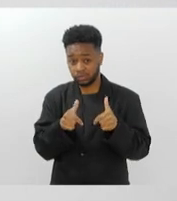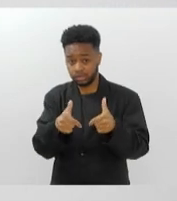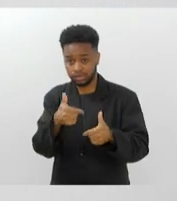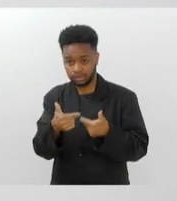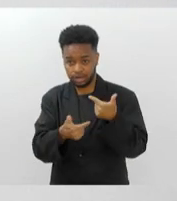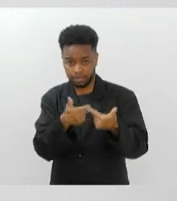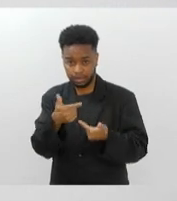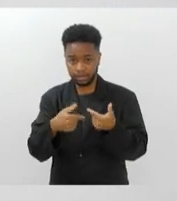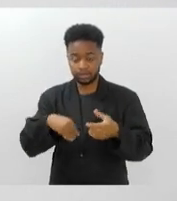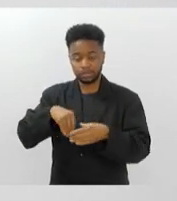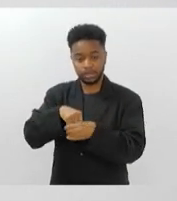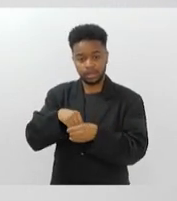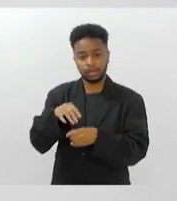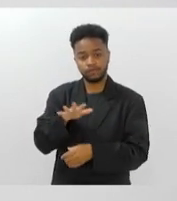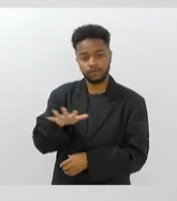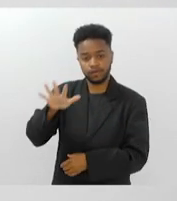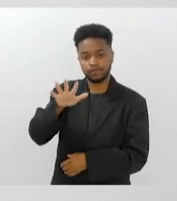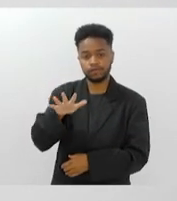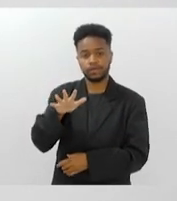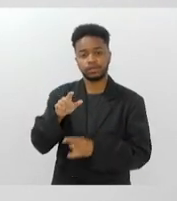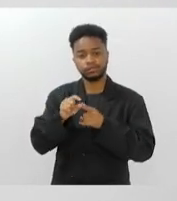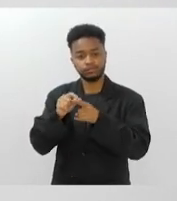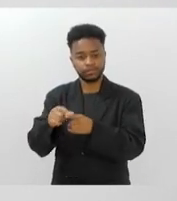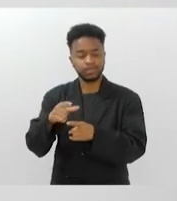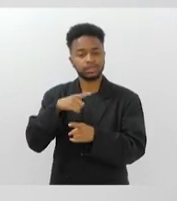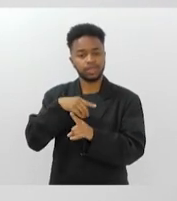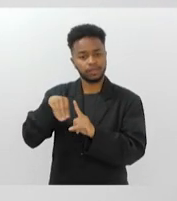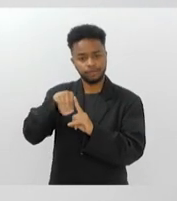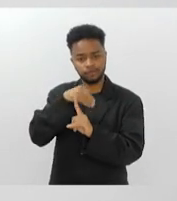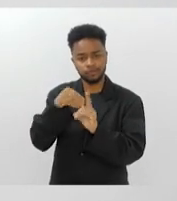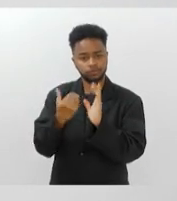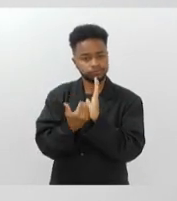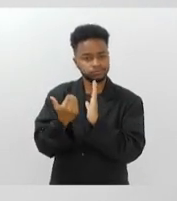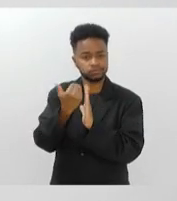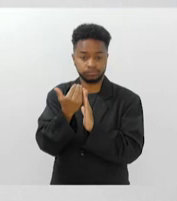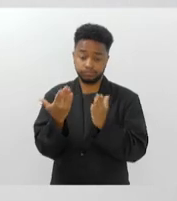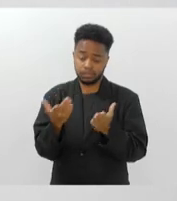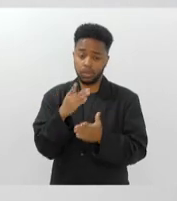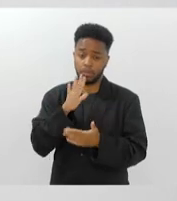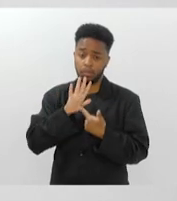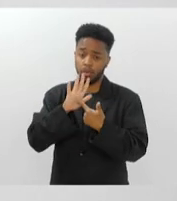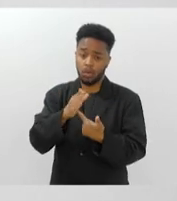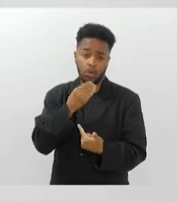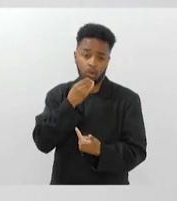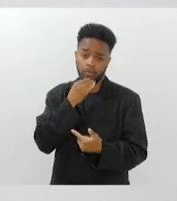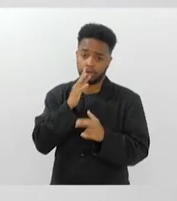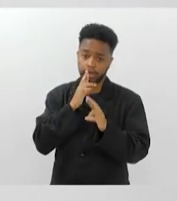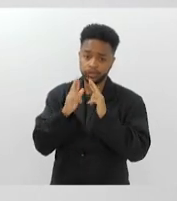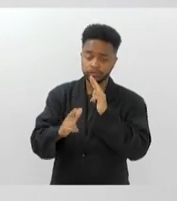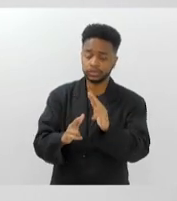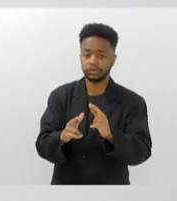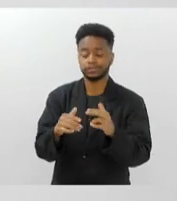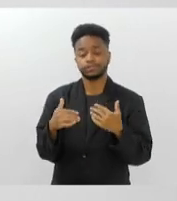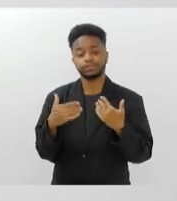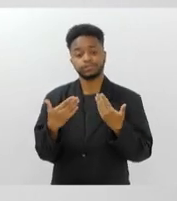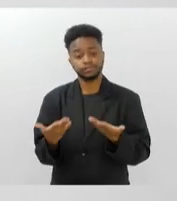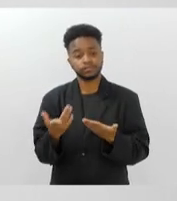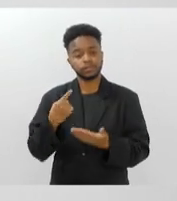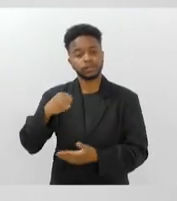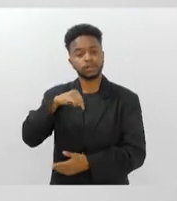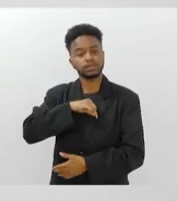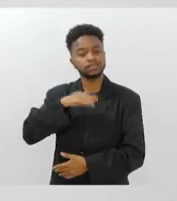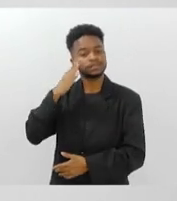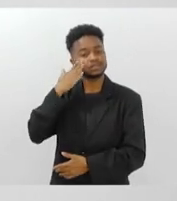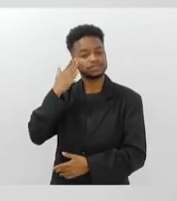territórios de favelas de altíssima vulnerabilidade né Com resultados aqui evidentes sendo apresentados eh nós sabemos que